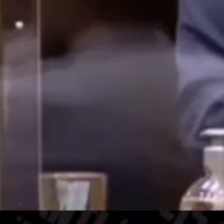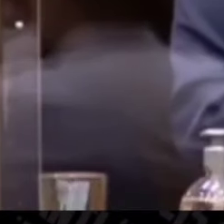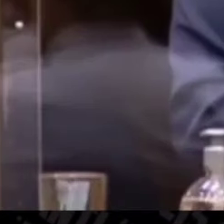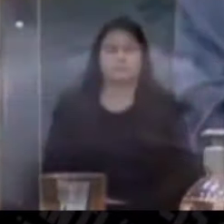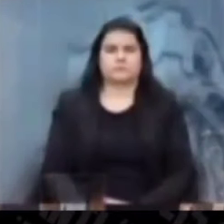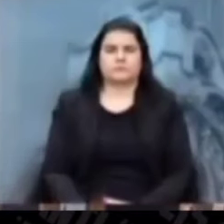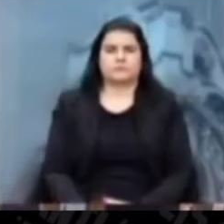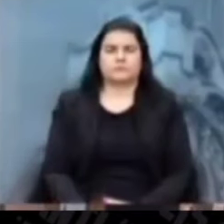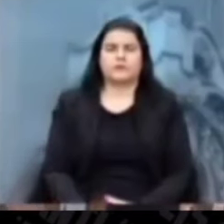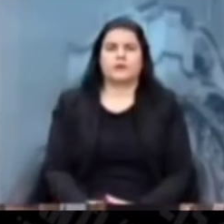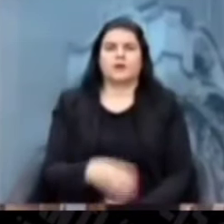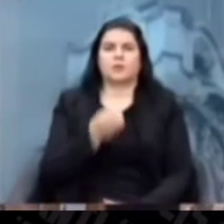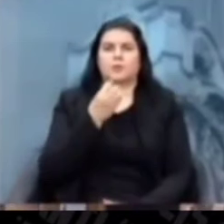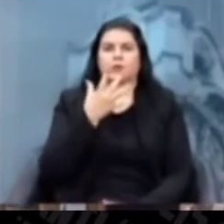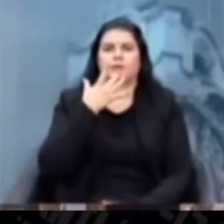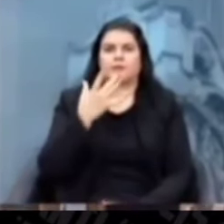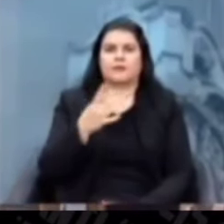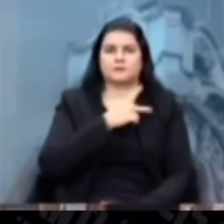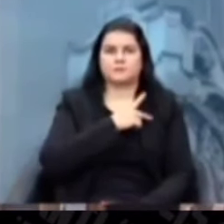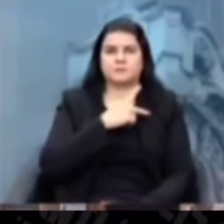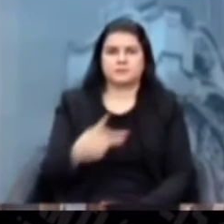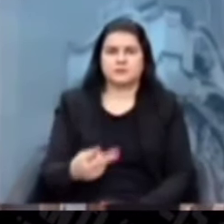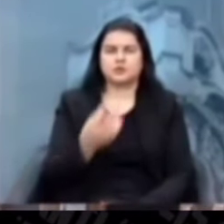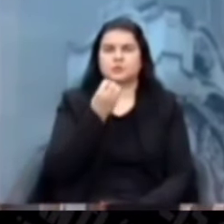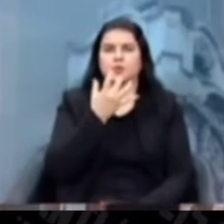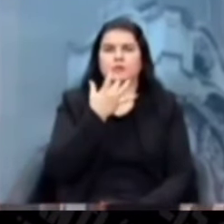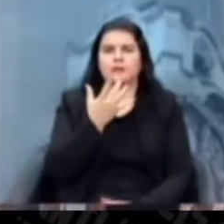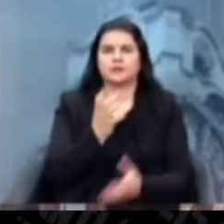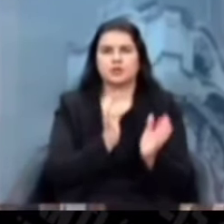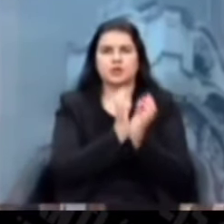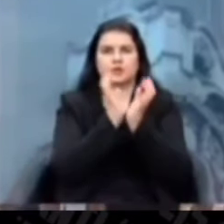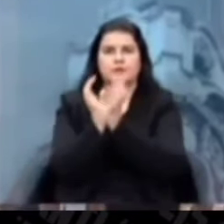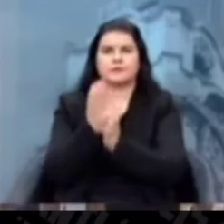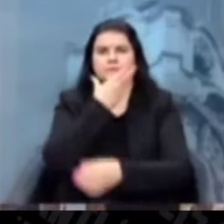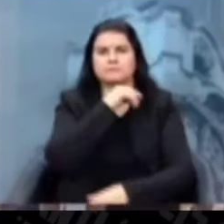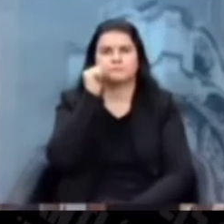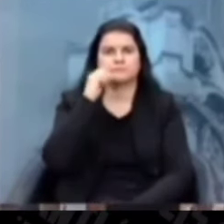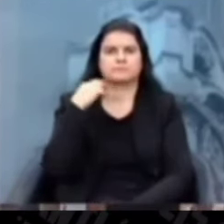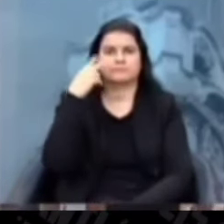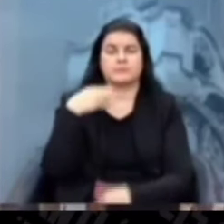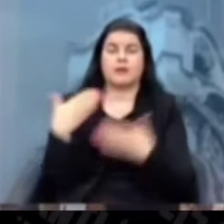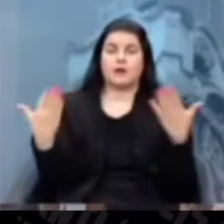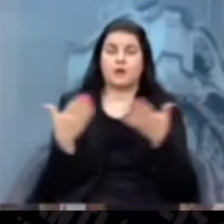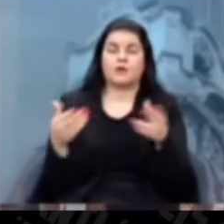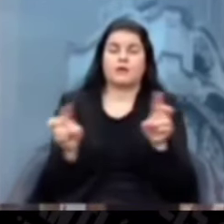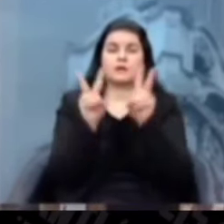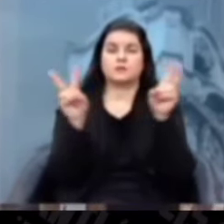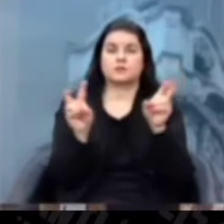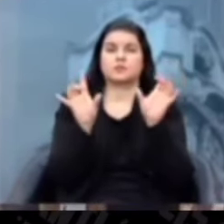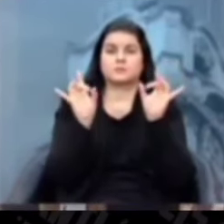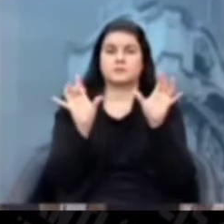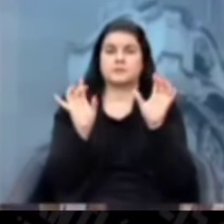Boa tarde, presidente. Boa tarde, colegas vereadores e vereadoras. Estamos em pauta especial tratando do